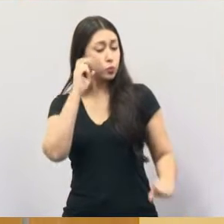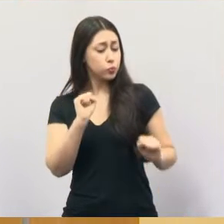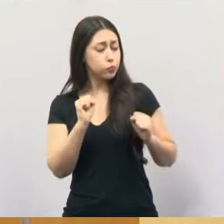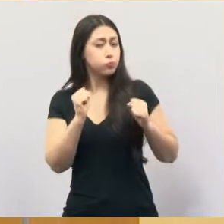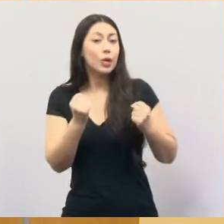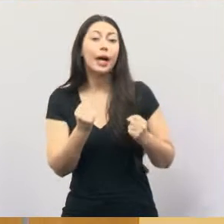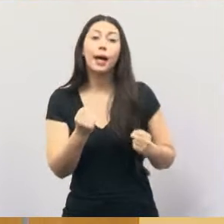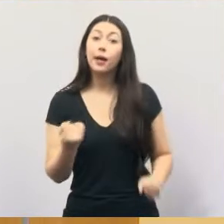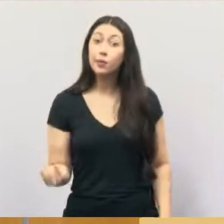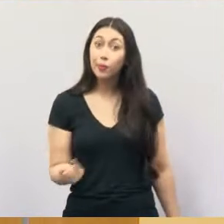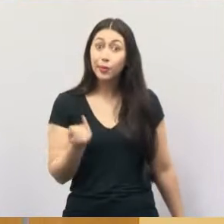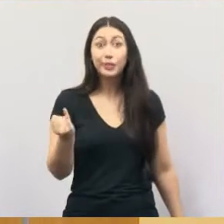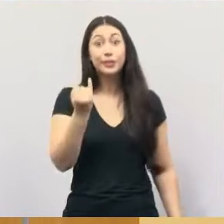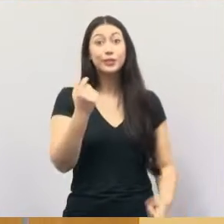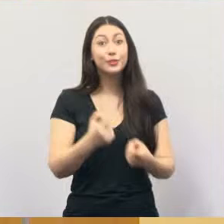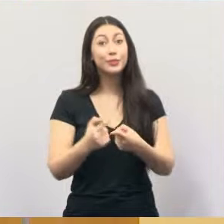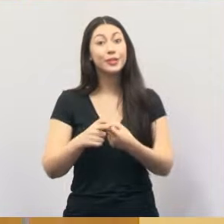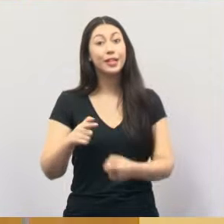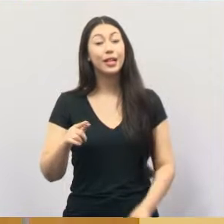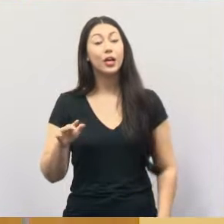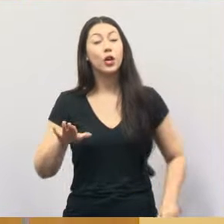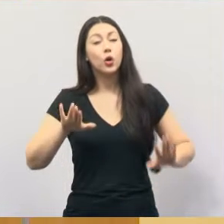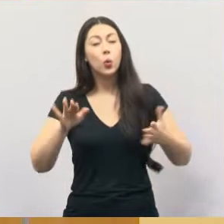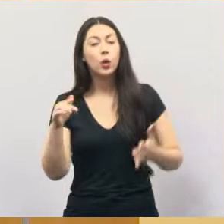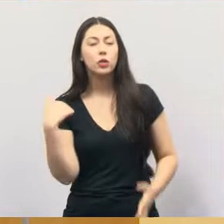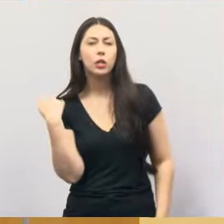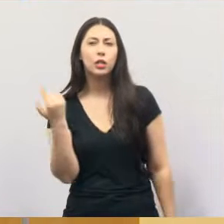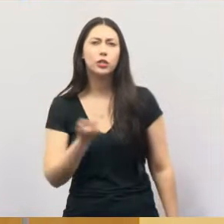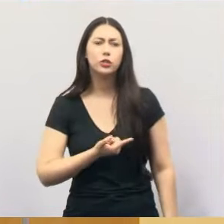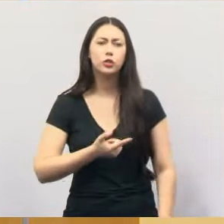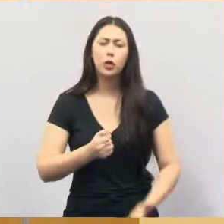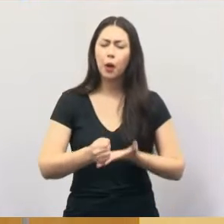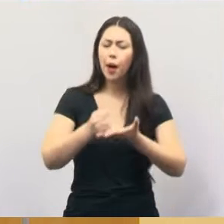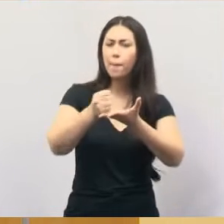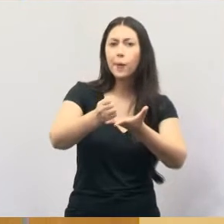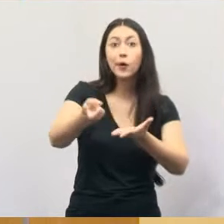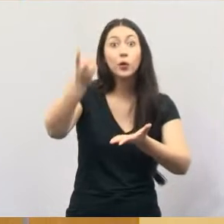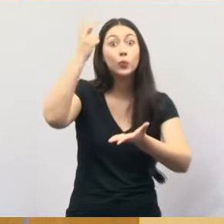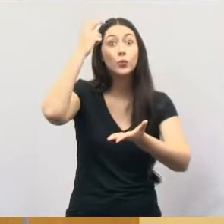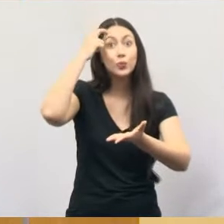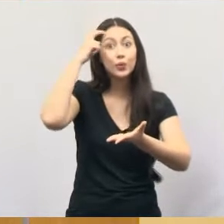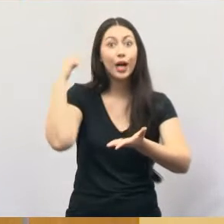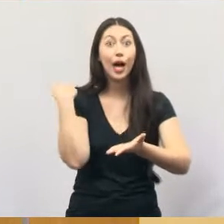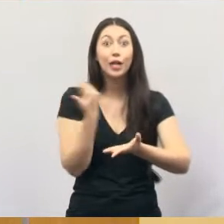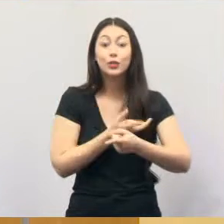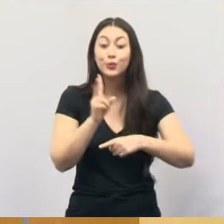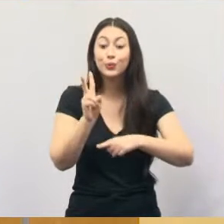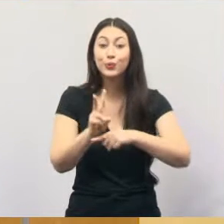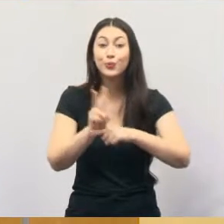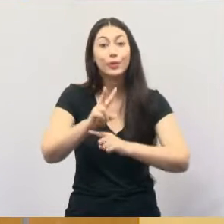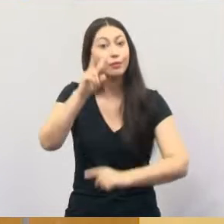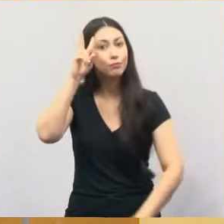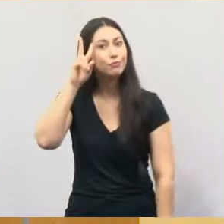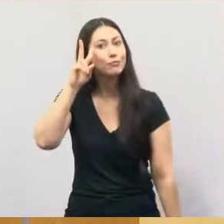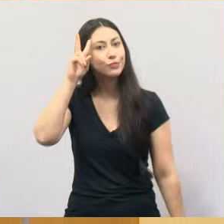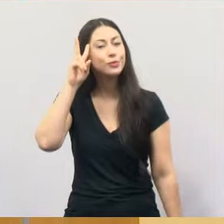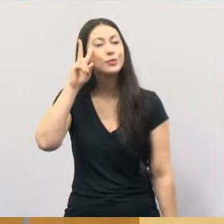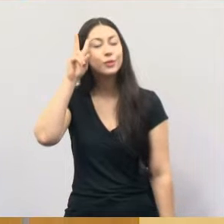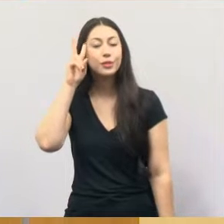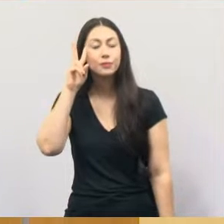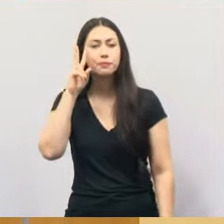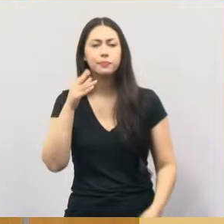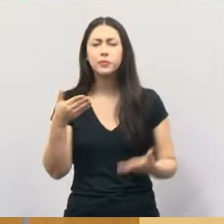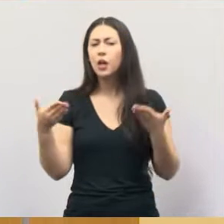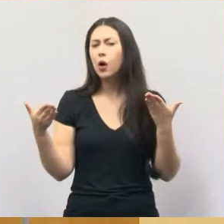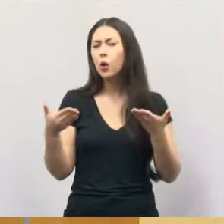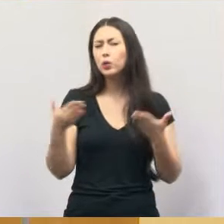é muito importante porque a gente também está, de uma certa forma, preservando a história de um povo, não é? E hoje em